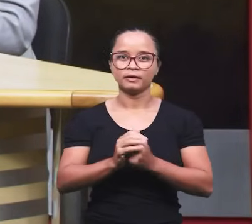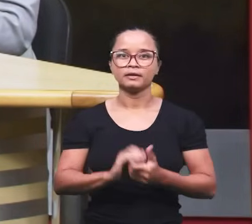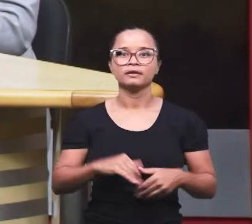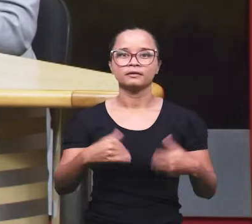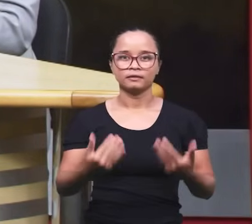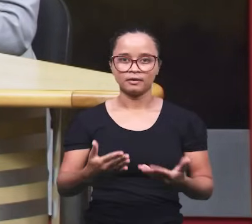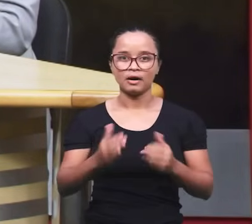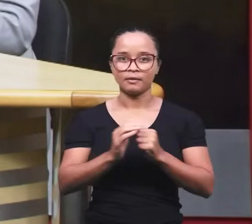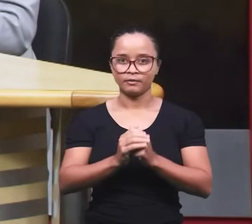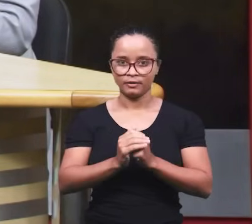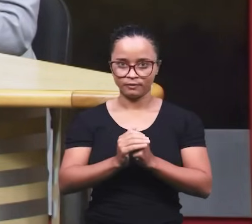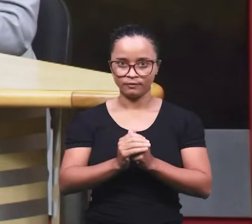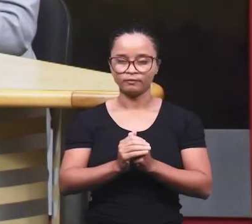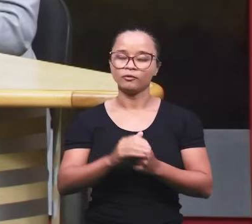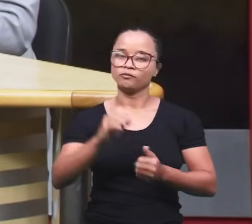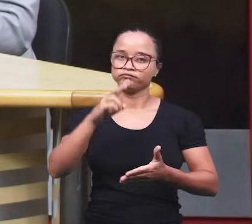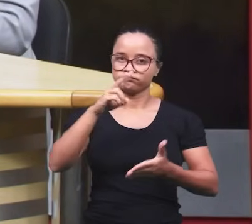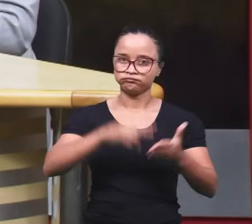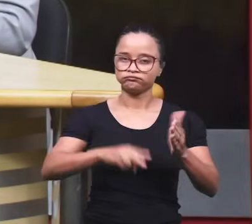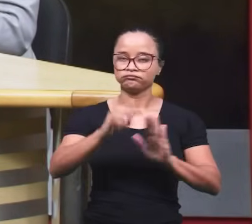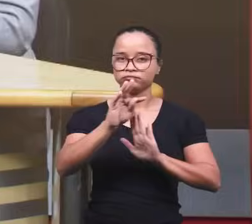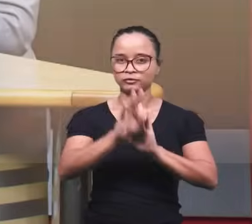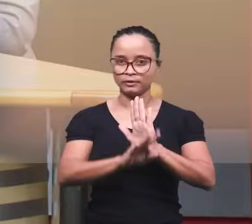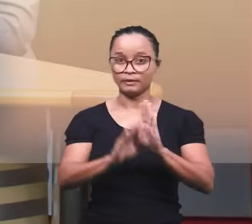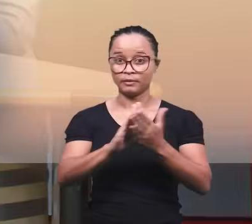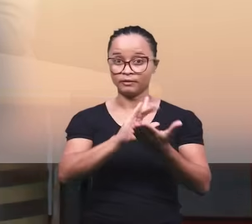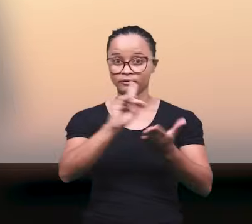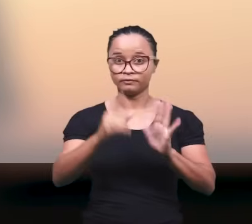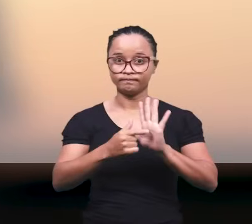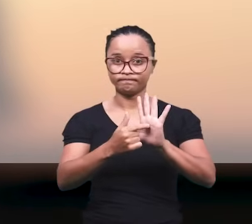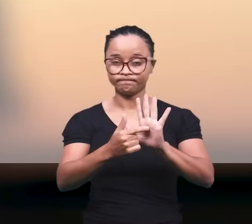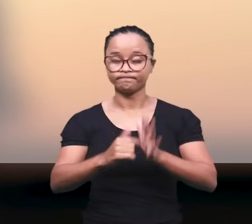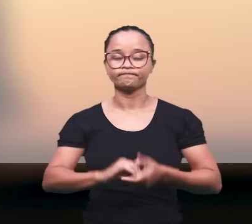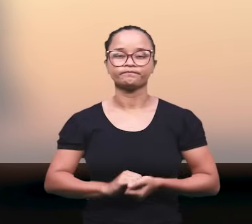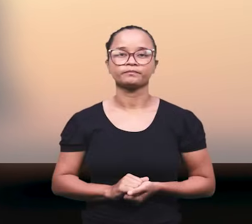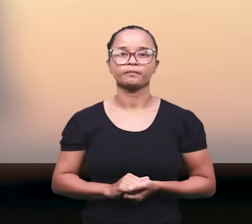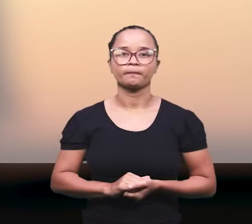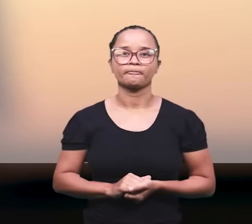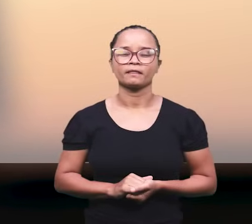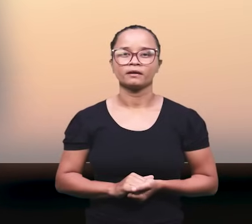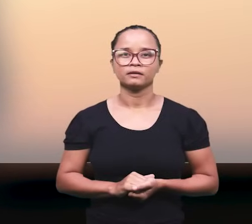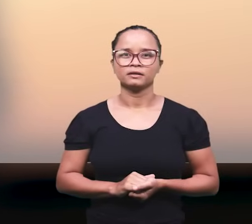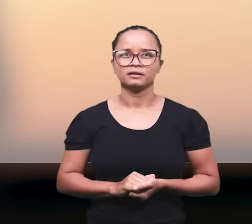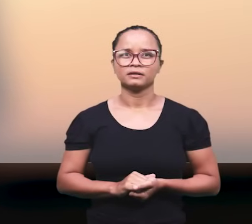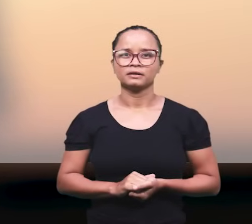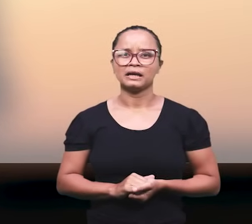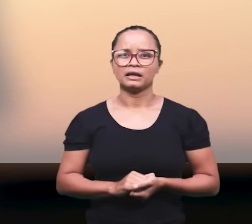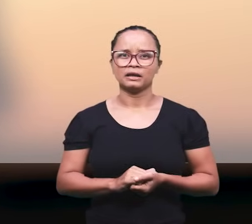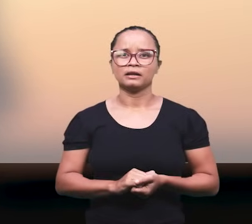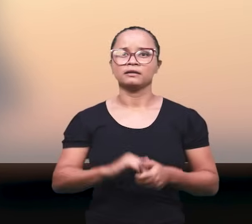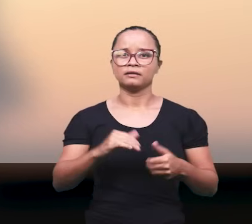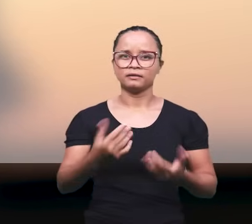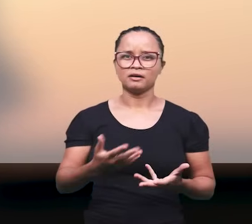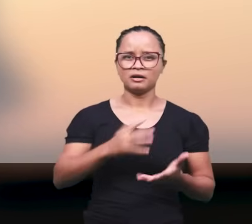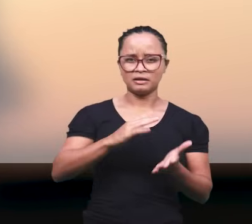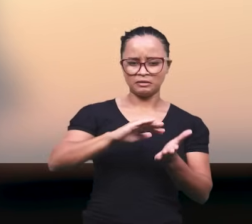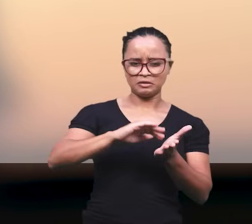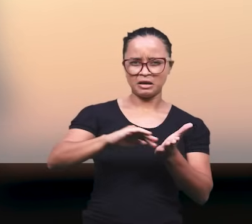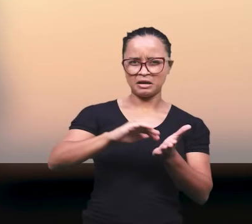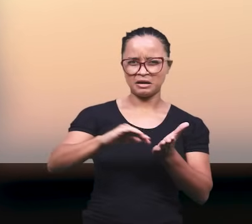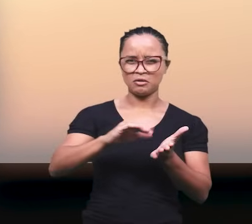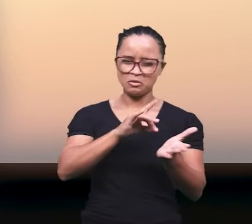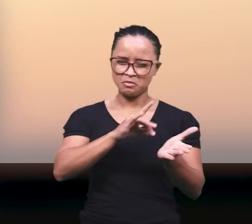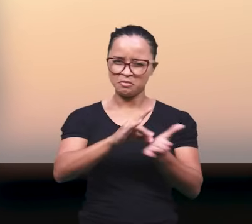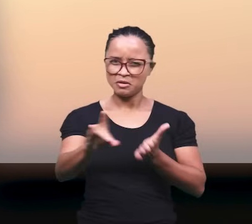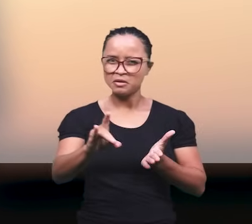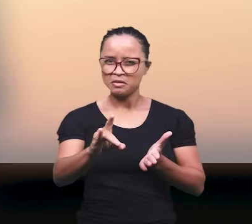provérbios 2310 assim nos diz Palavra de Deus não remova os limites antigos nem